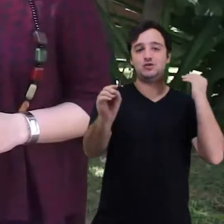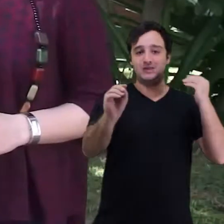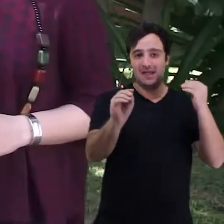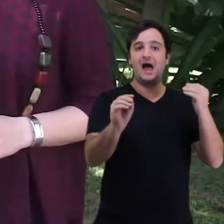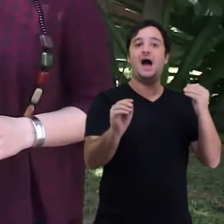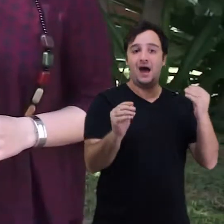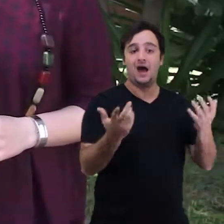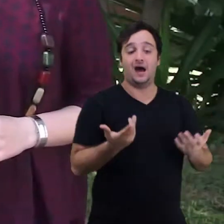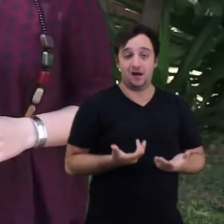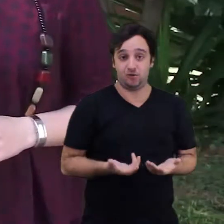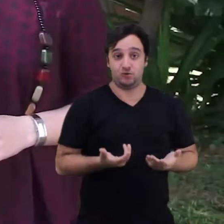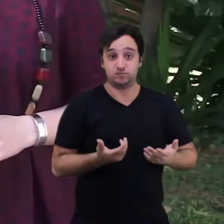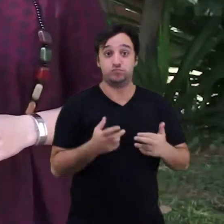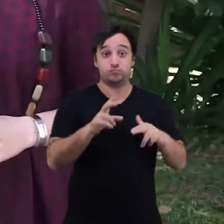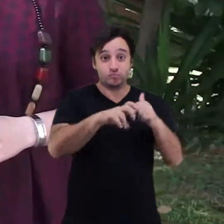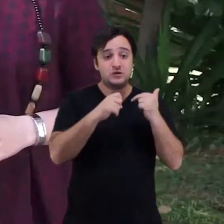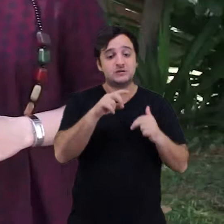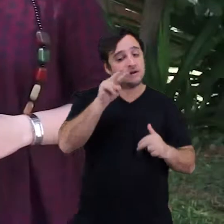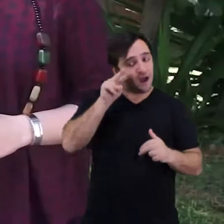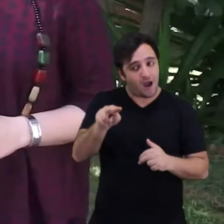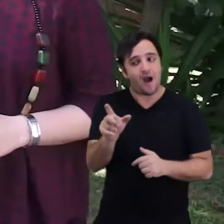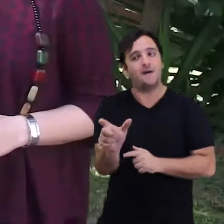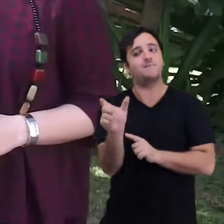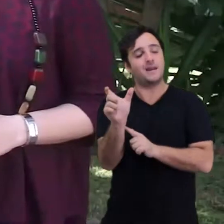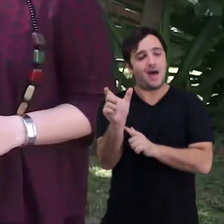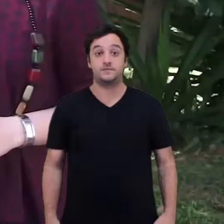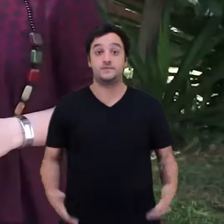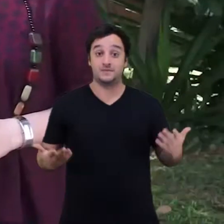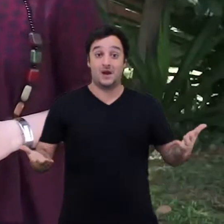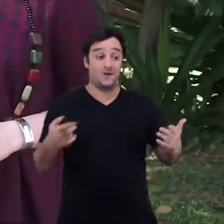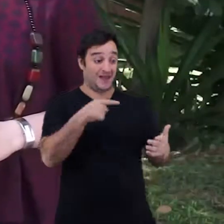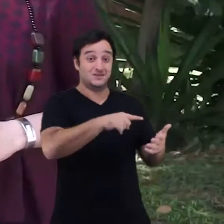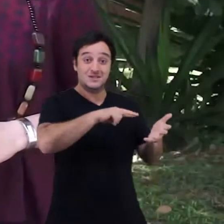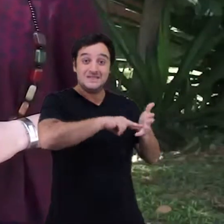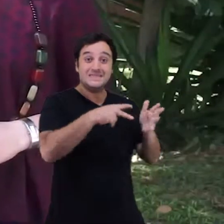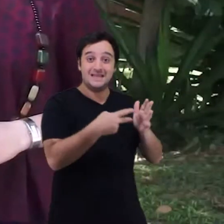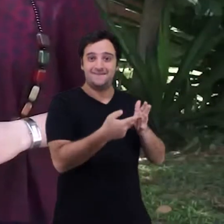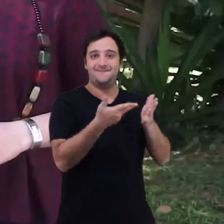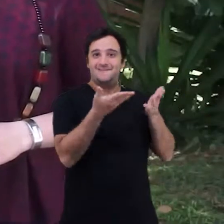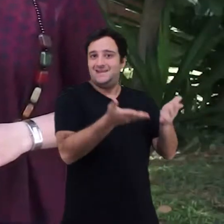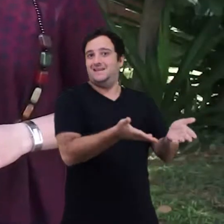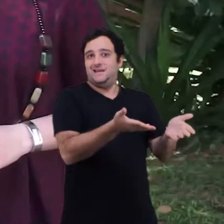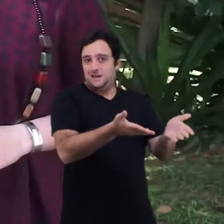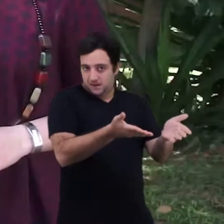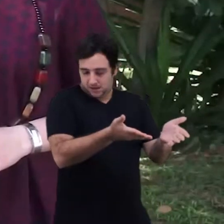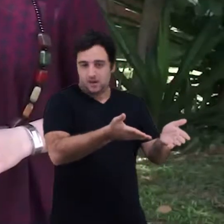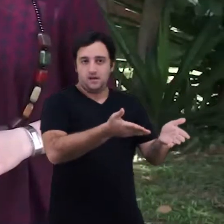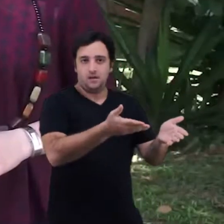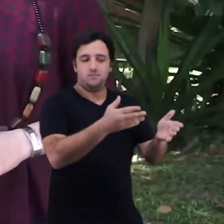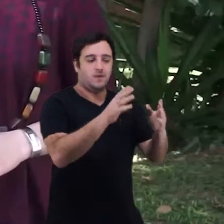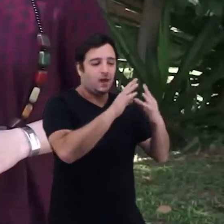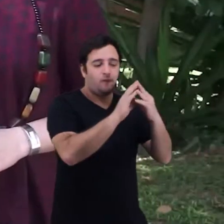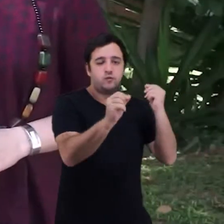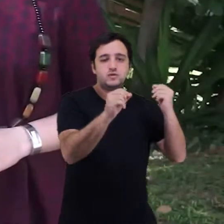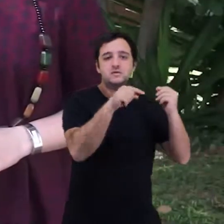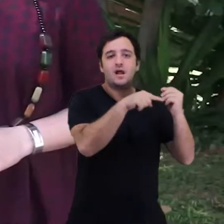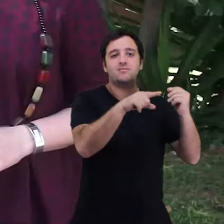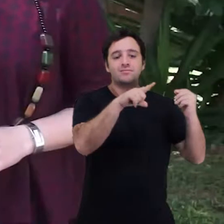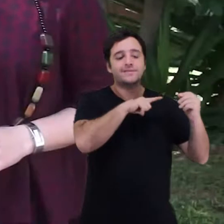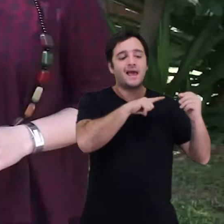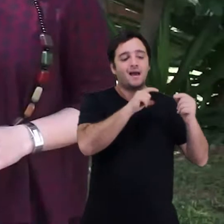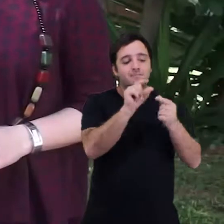tutela da ONU, né? Uhum. Então, por onde ela estiver no caminho e onde ela ficar,